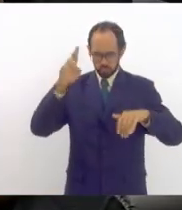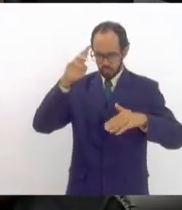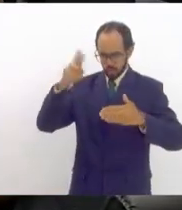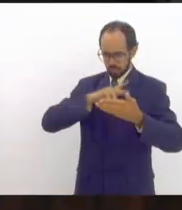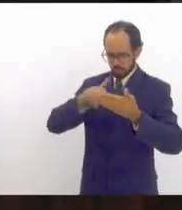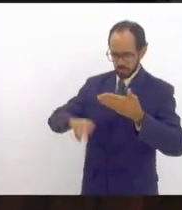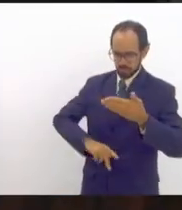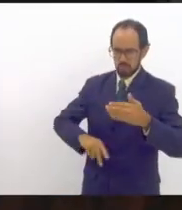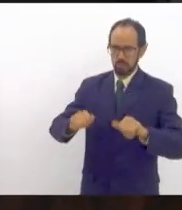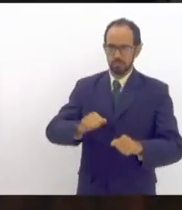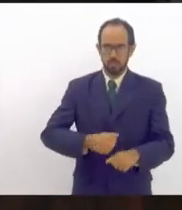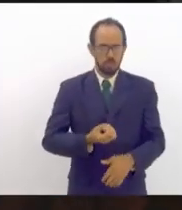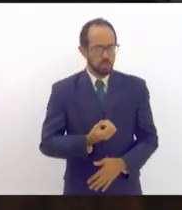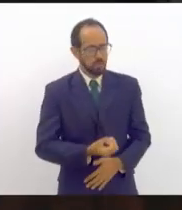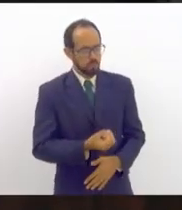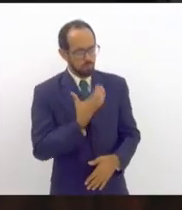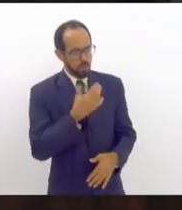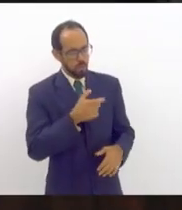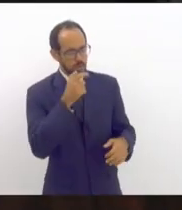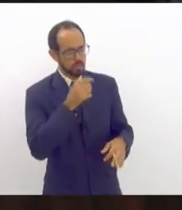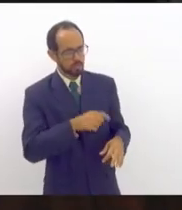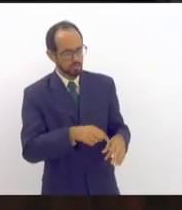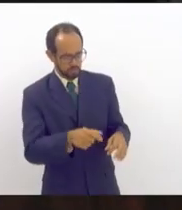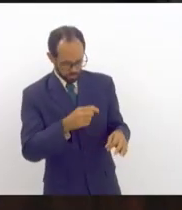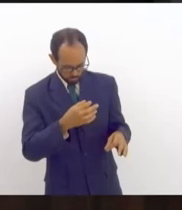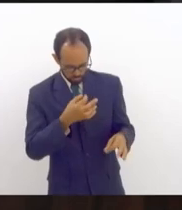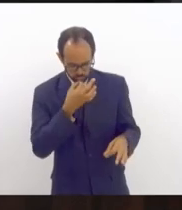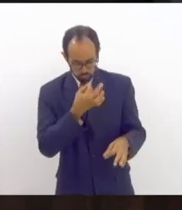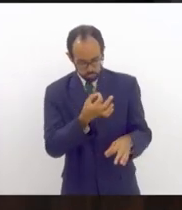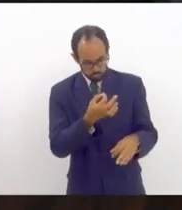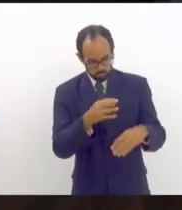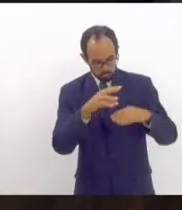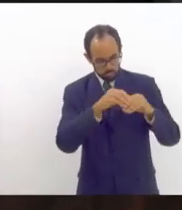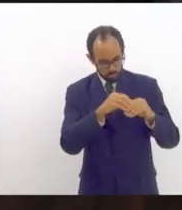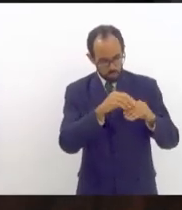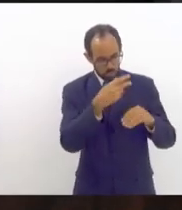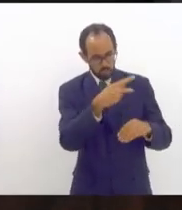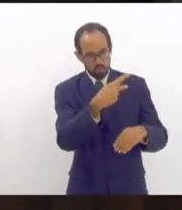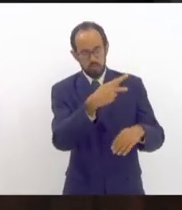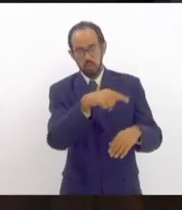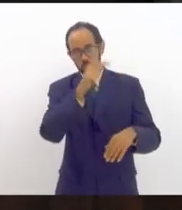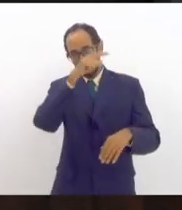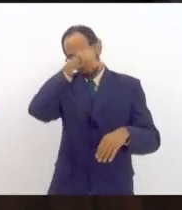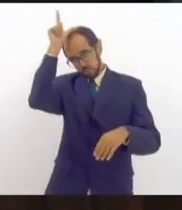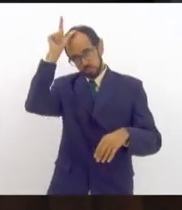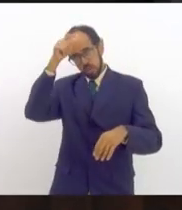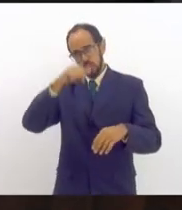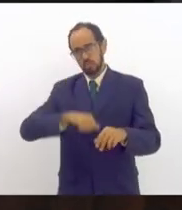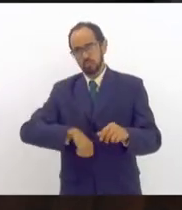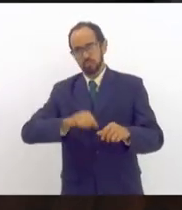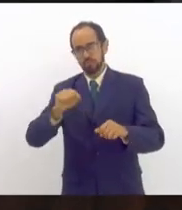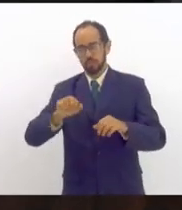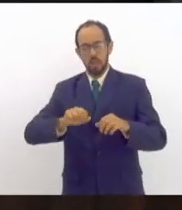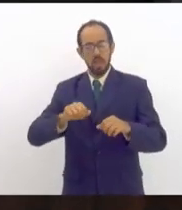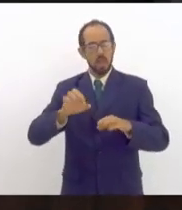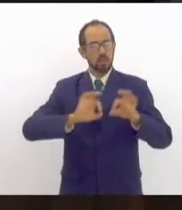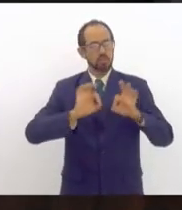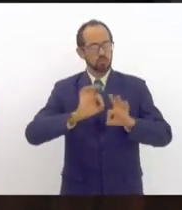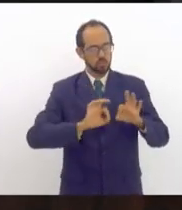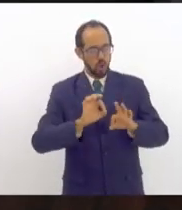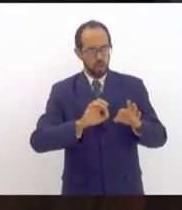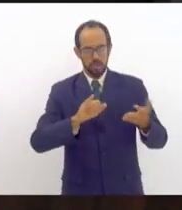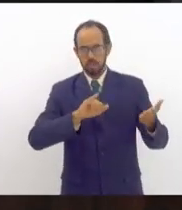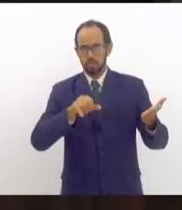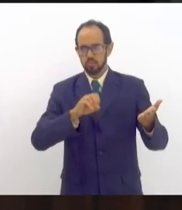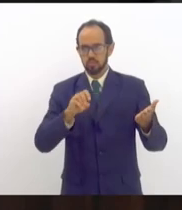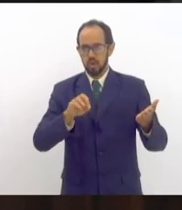muito pertinentes as observações vossa excelência com relação à questão de ordem trazida aqui tanto pelo deputado Jorge Felipe